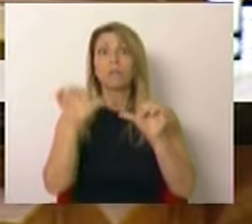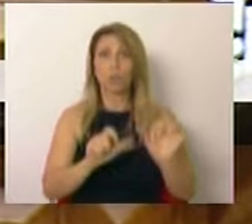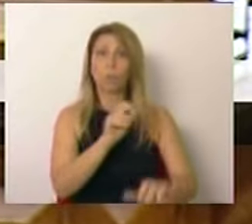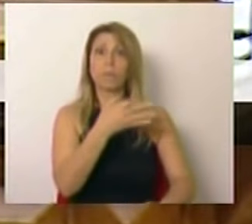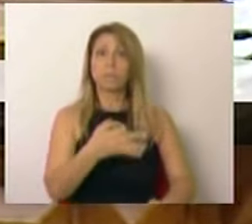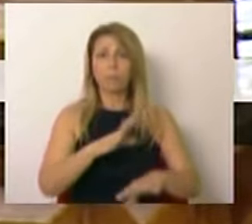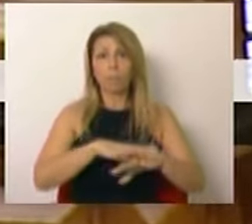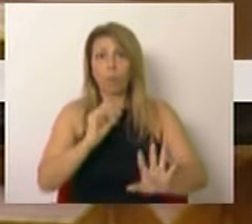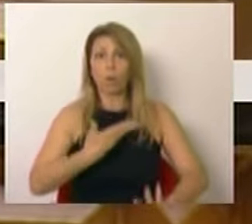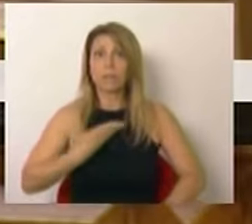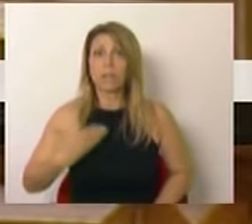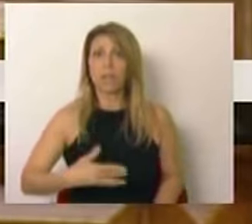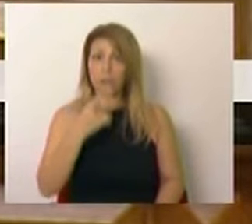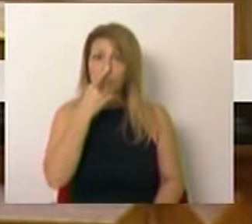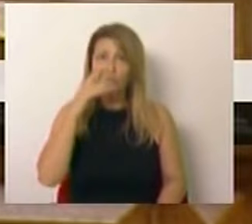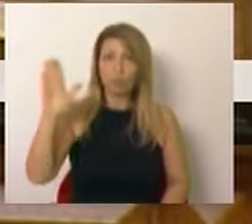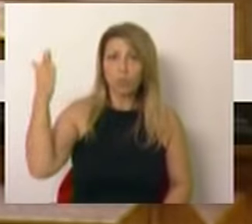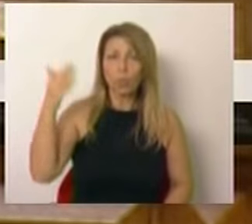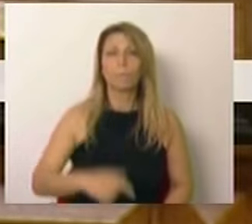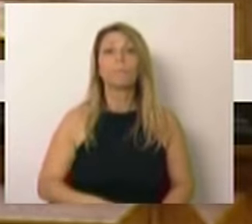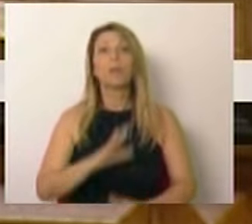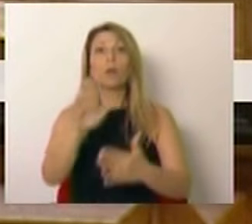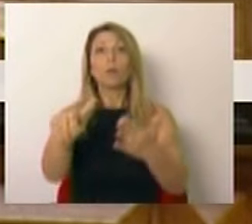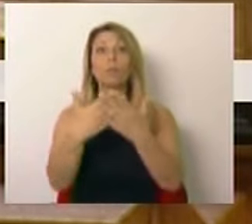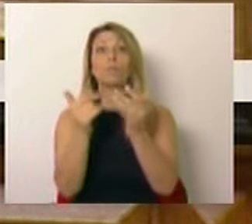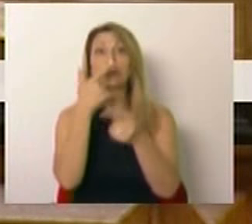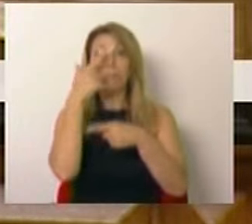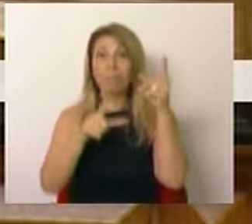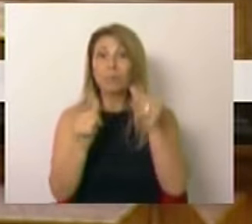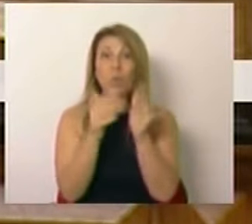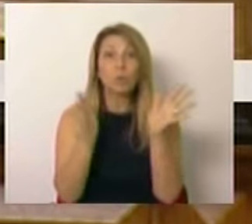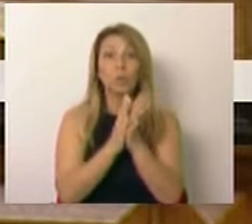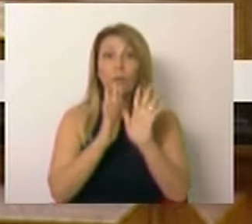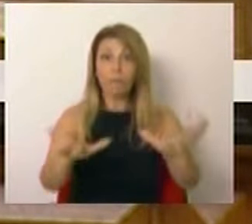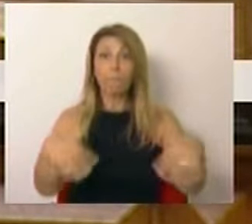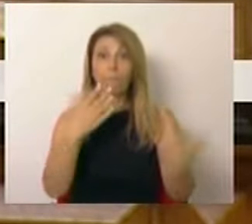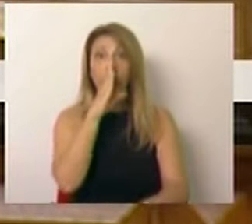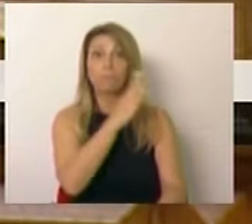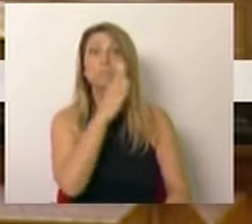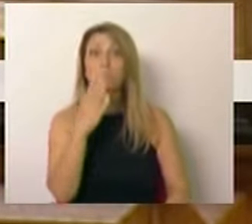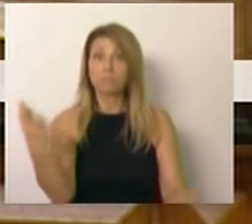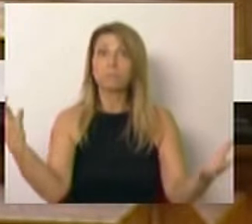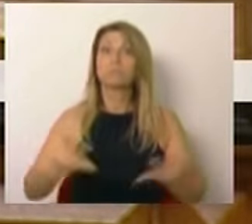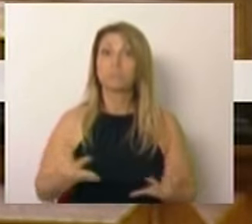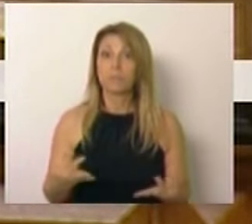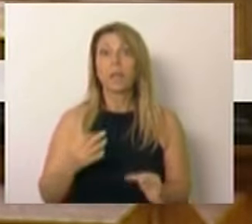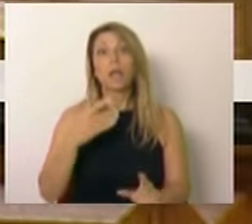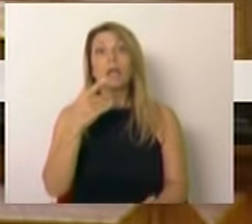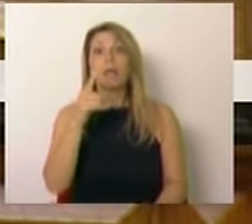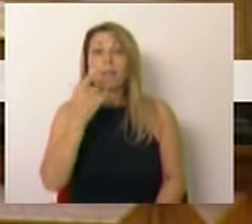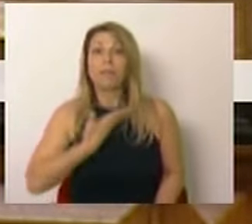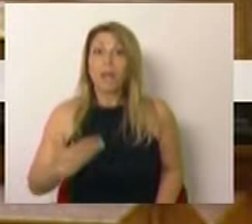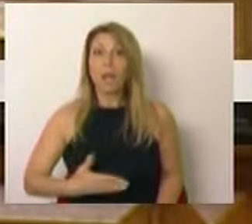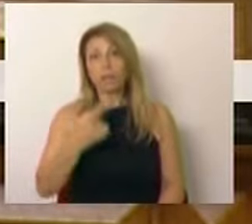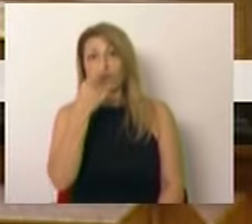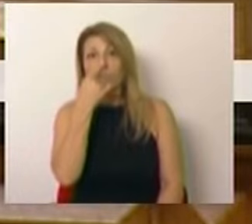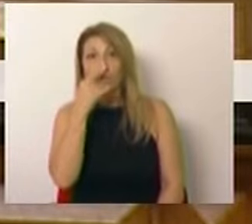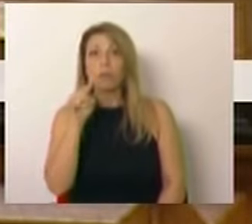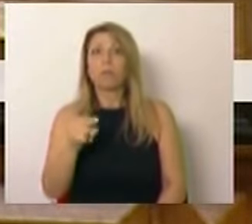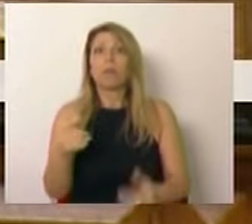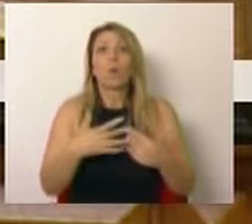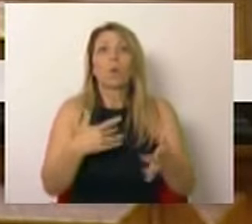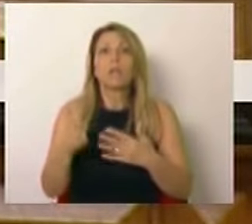do direito de preferência. Propusemos que todos os moradores pudessem exercer o direito de preferência, independentemente do imóvel estar constituído